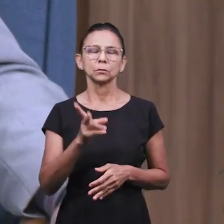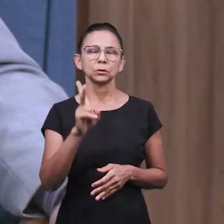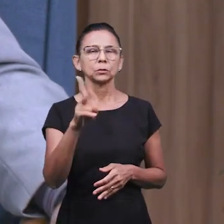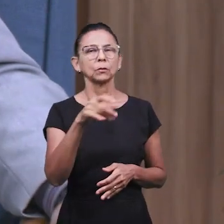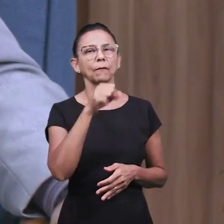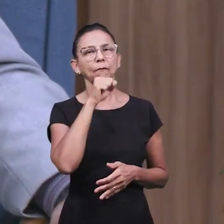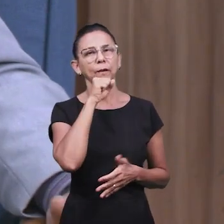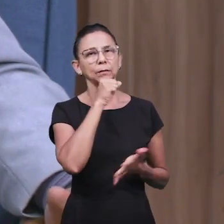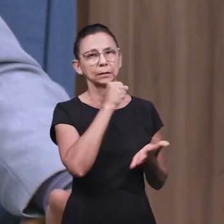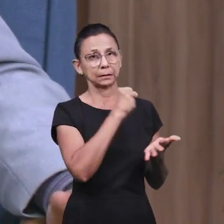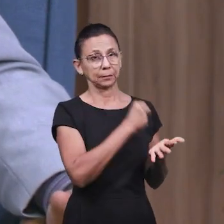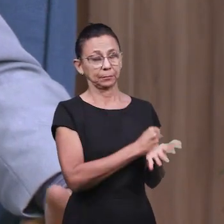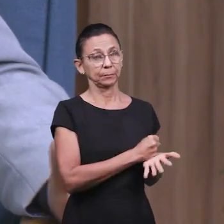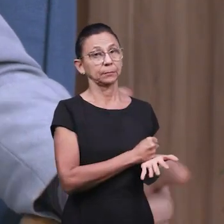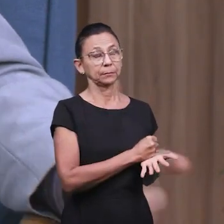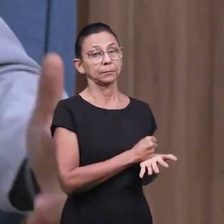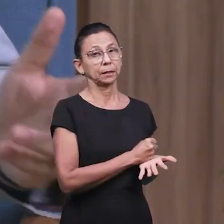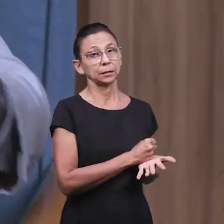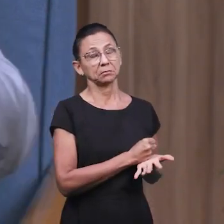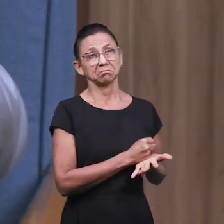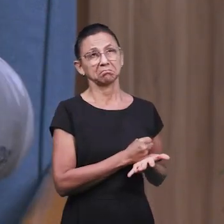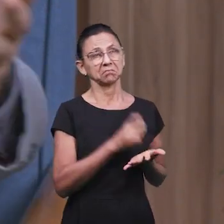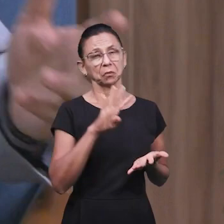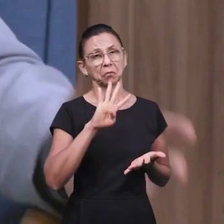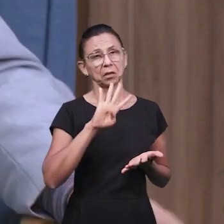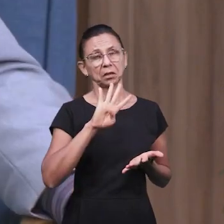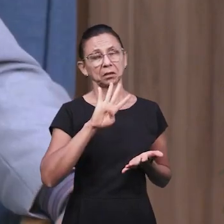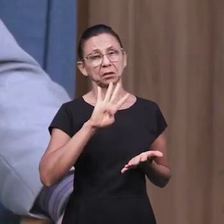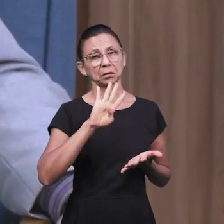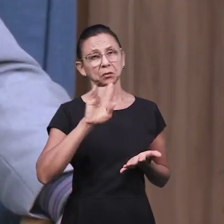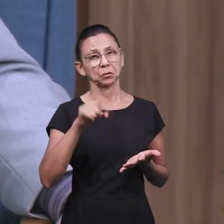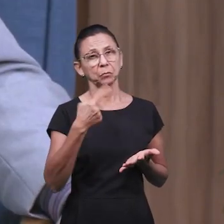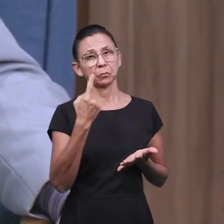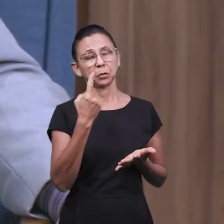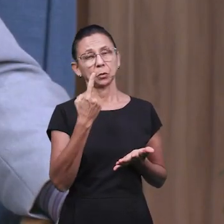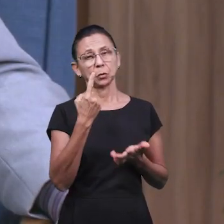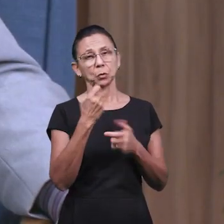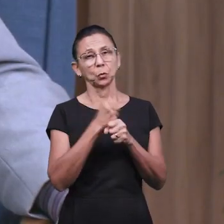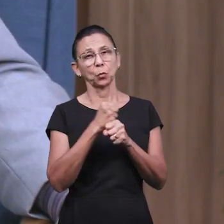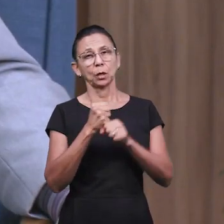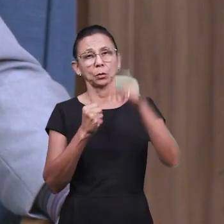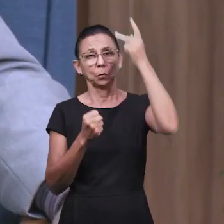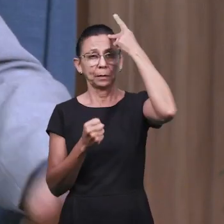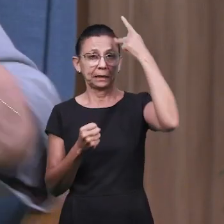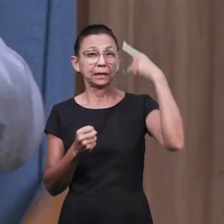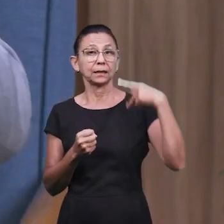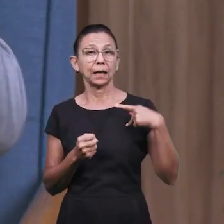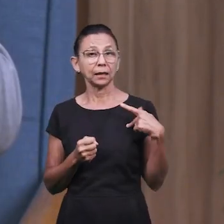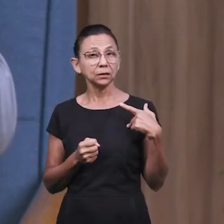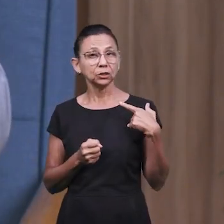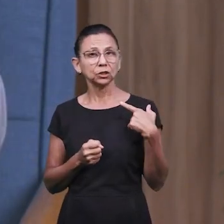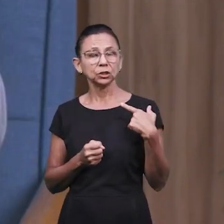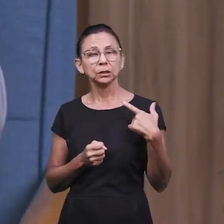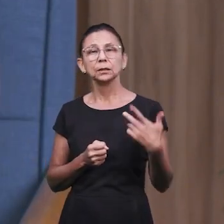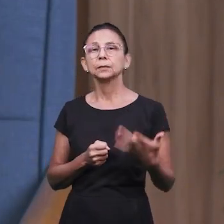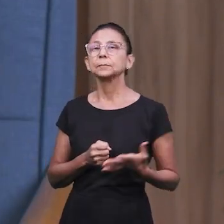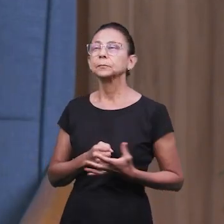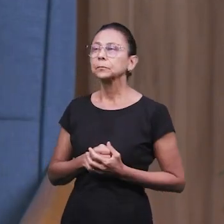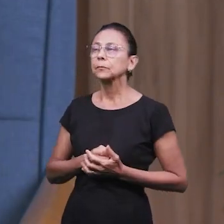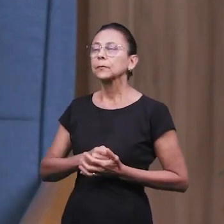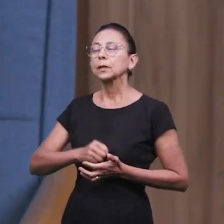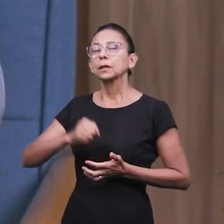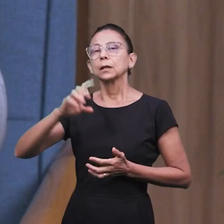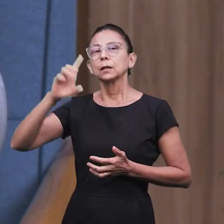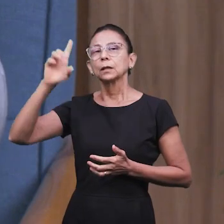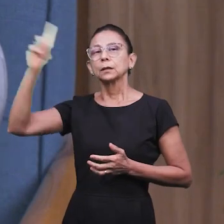Velho Testamento, por exemplo, que contempla algo em torno de 4.000 anos da existência humana, Deus agiu de forma